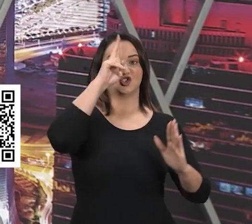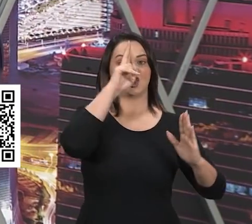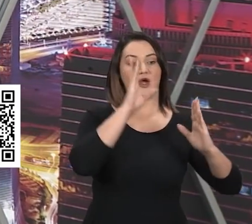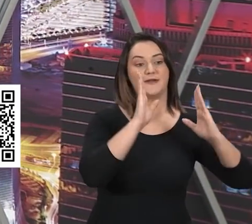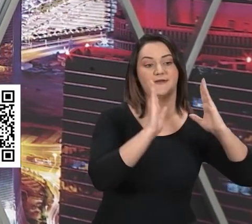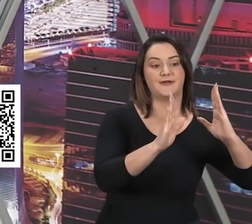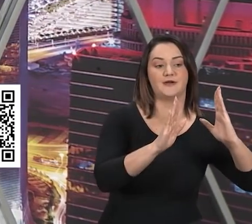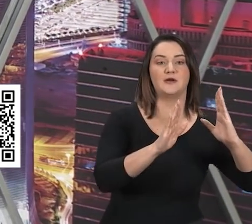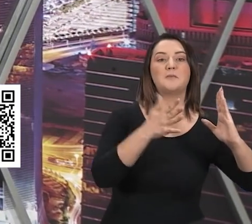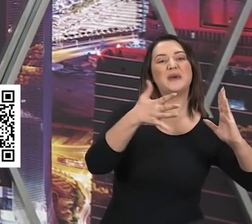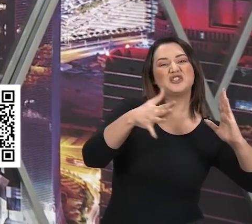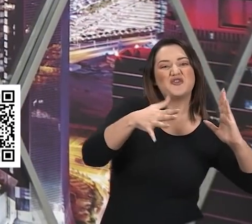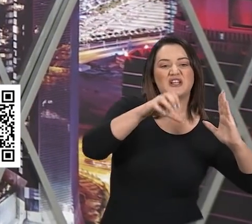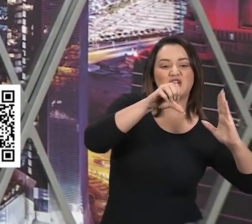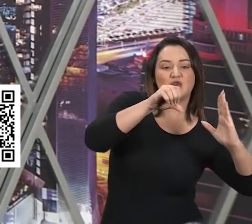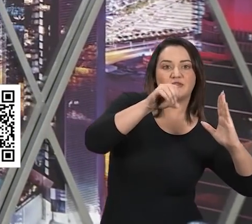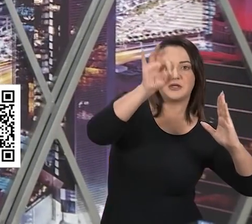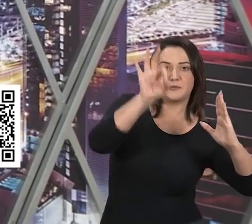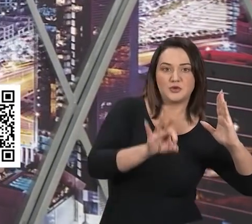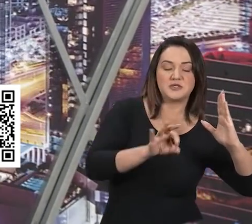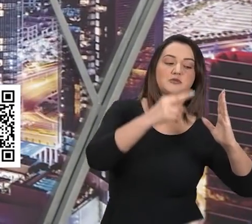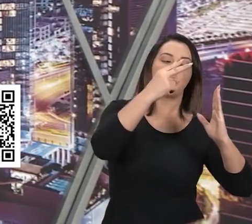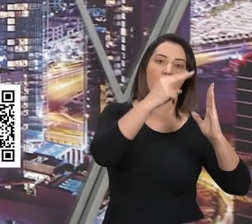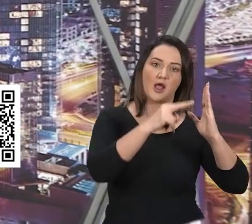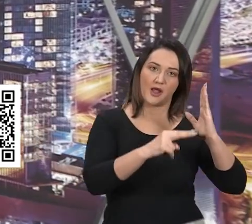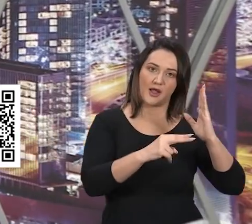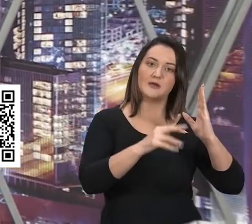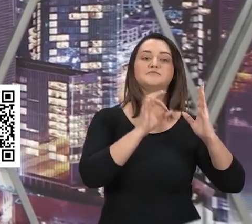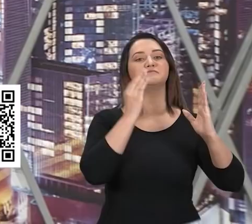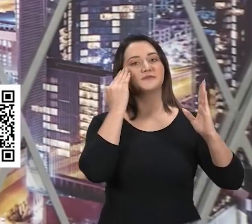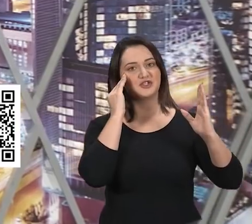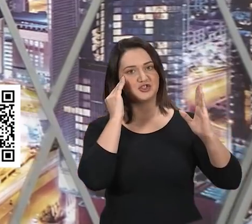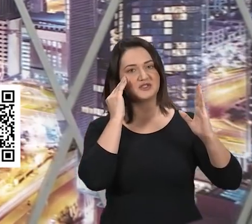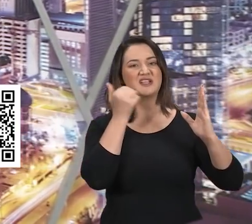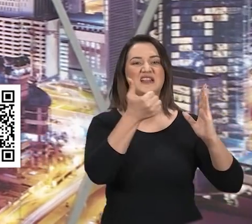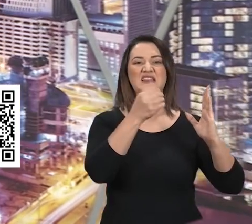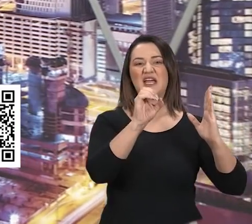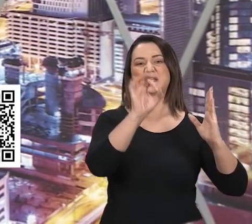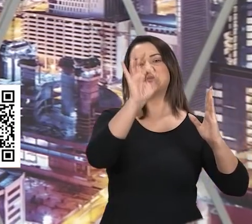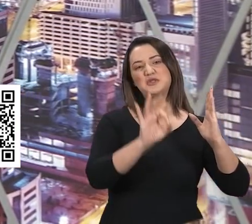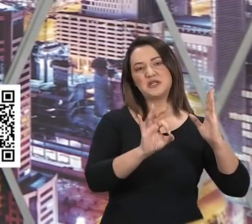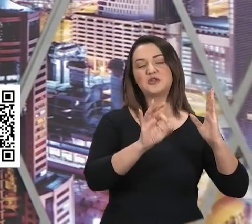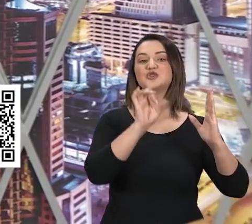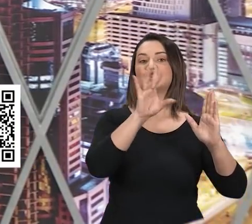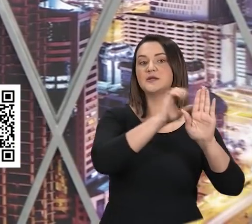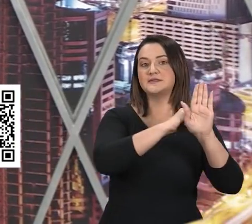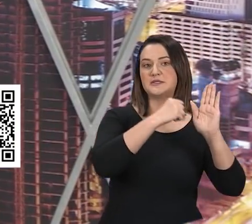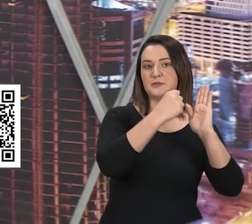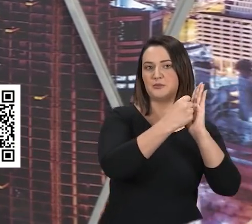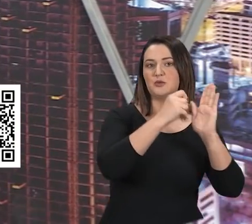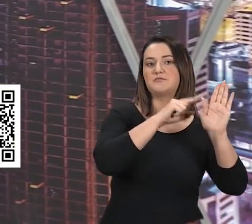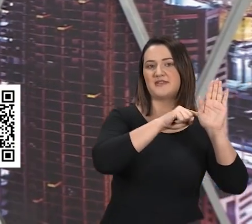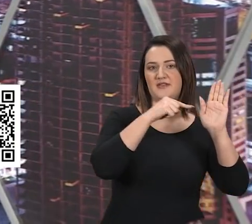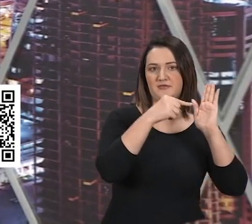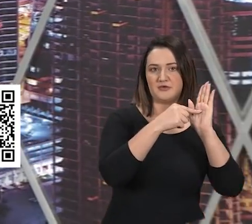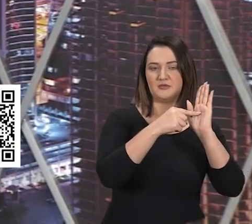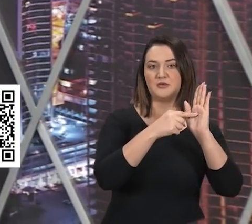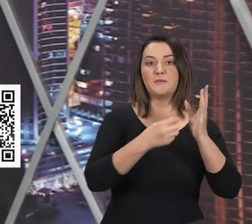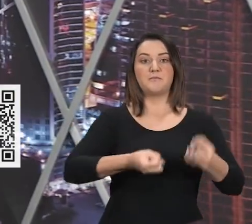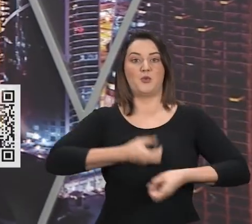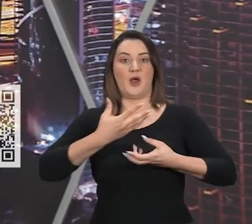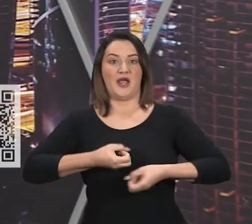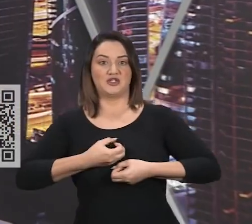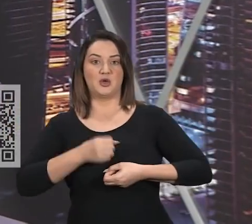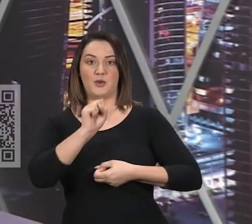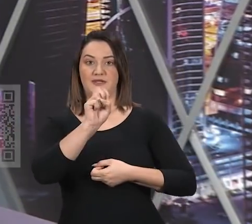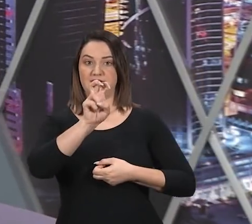parte histórica da Bíblia, a parte histórica, 90% se entende como se lê, 10% é simbólico. A parte